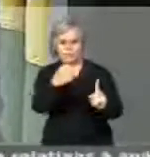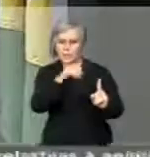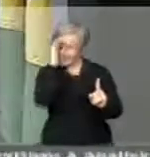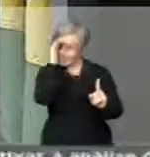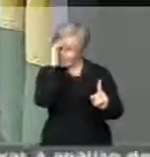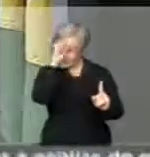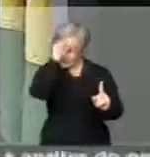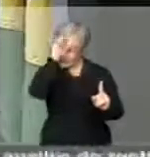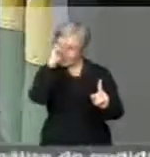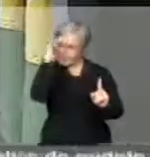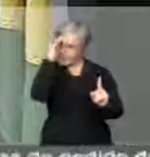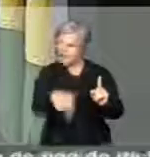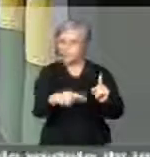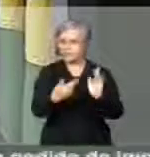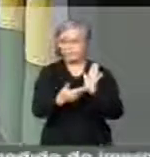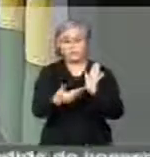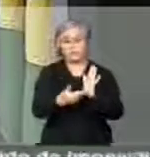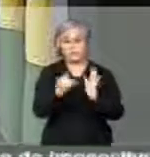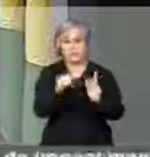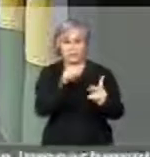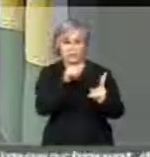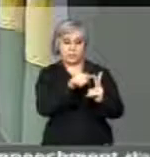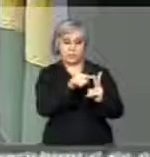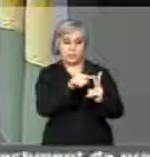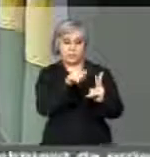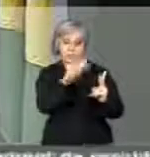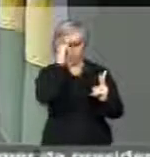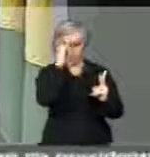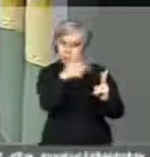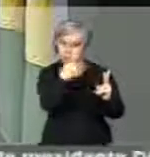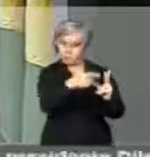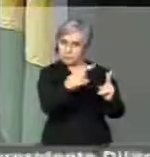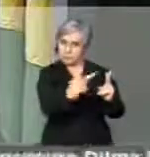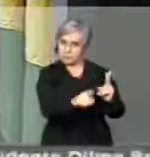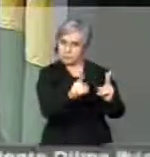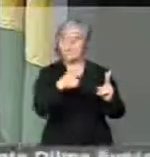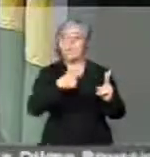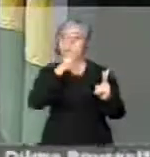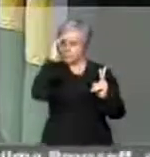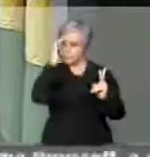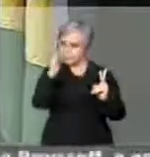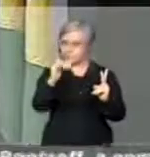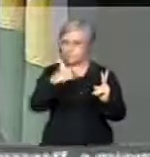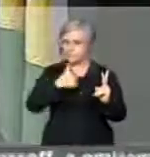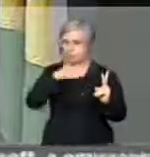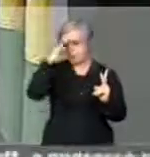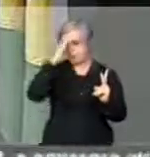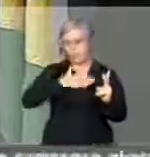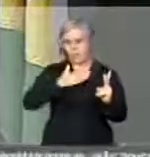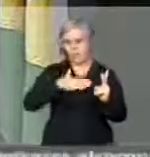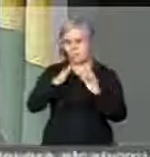esta casa. Se ele não se respeita, eu me respeito. Eu respeito a minha família e